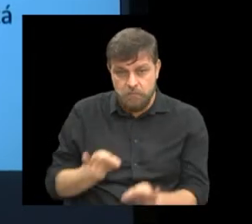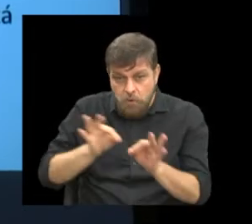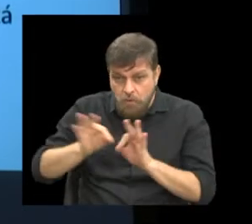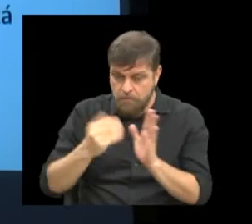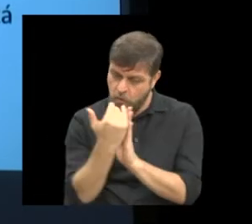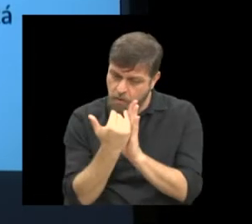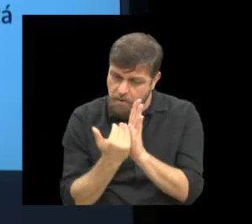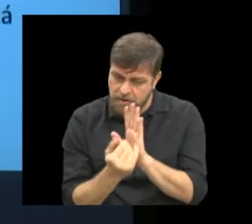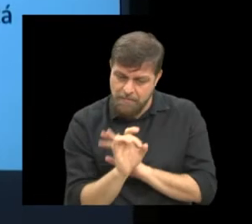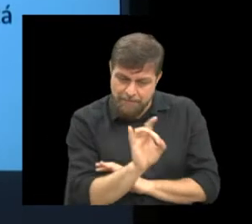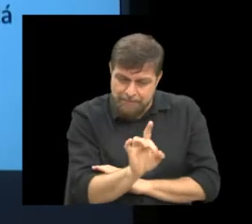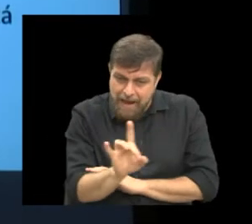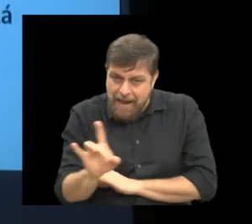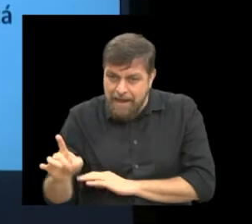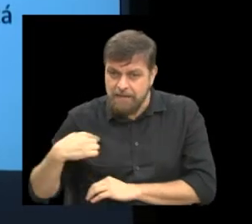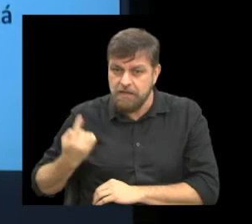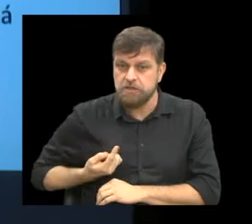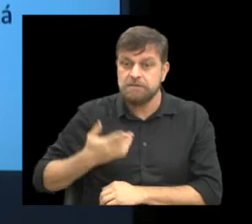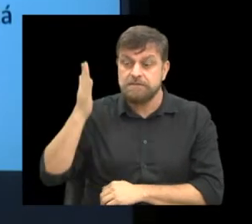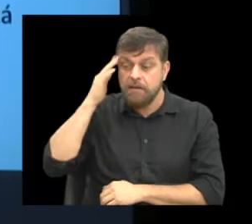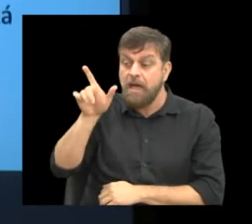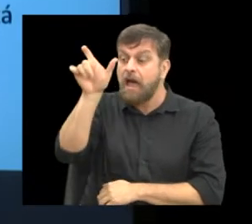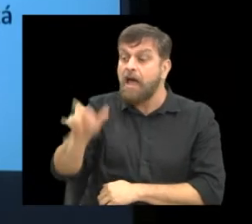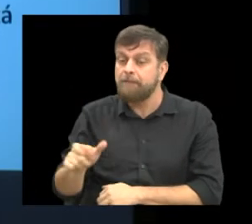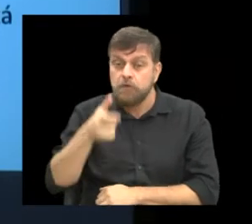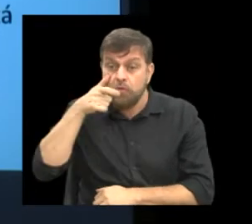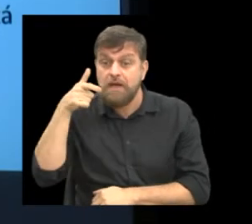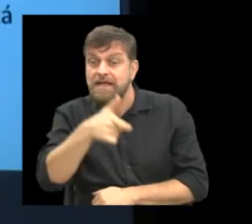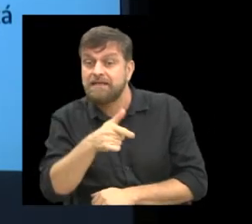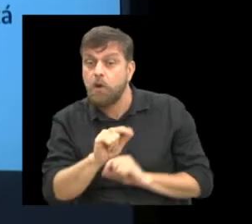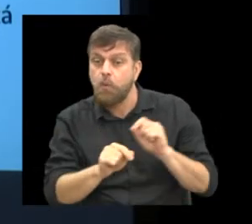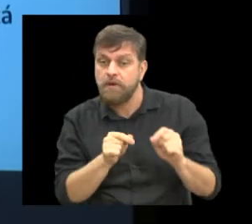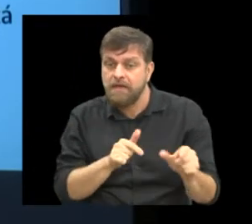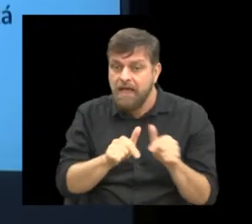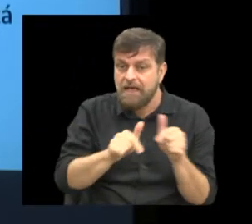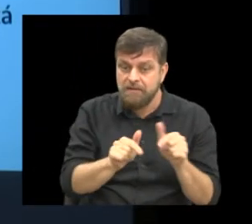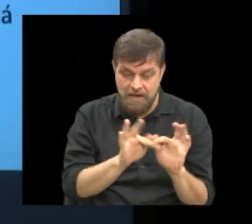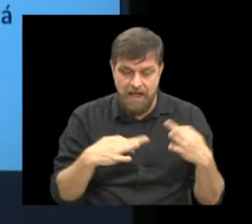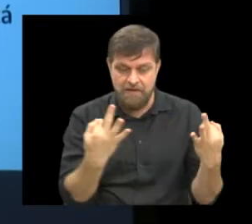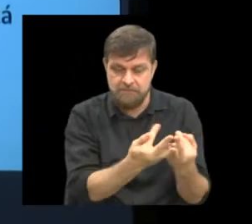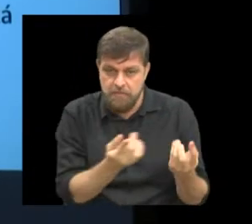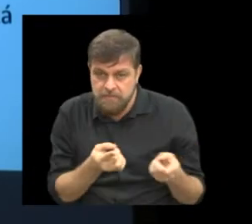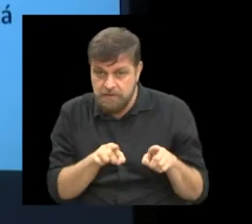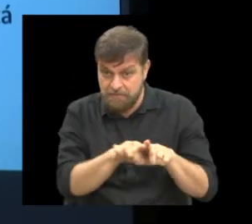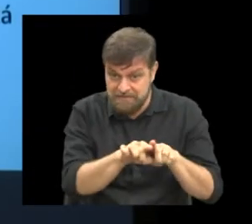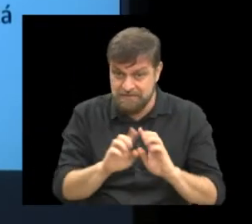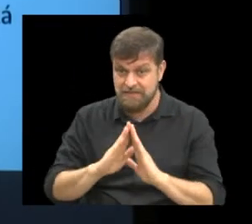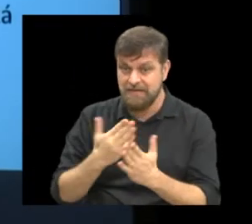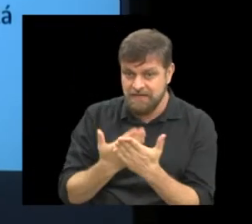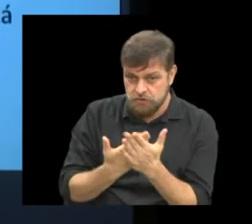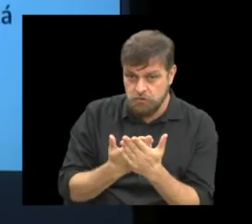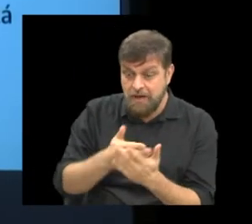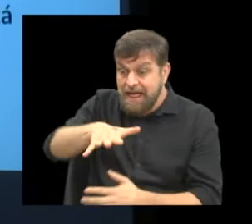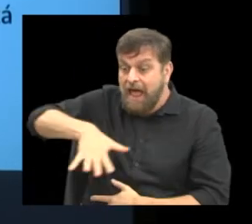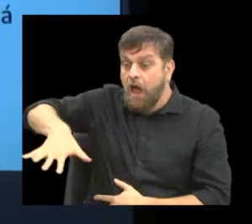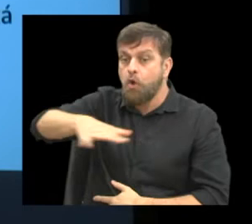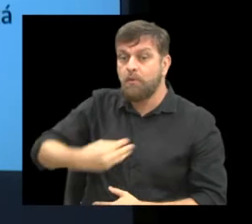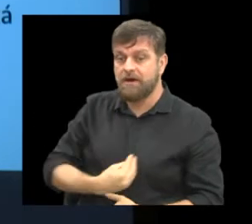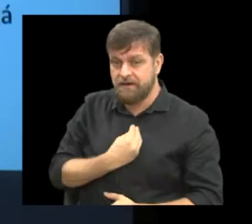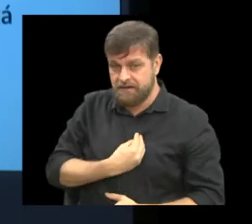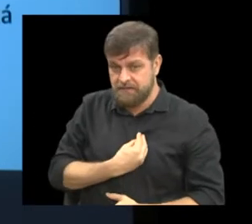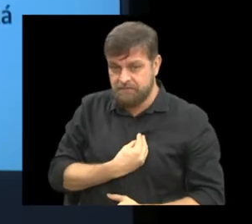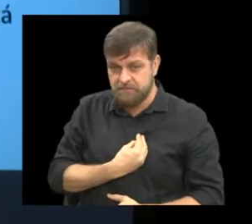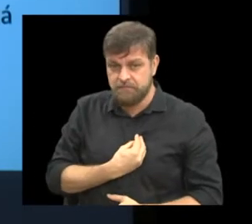individualizado, respeitando-se os interesses do aluno, trabalhando em conjunto com a família, escola e o ambiente.